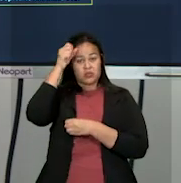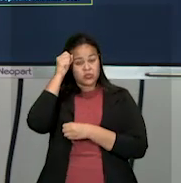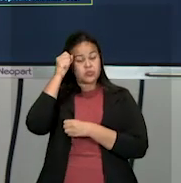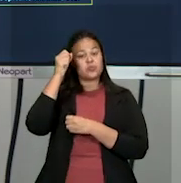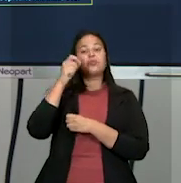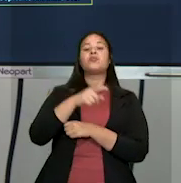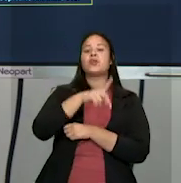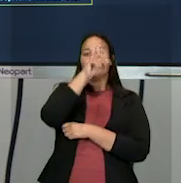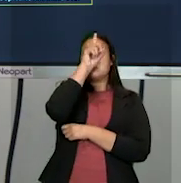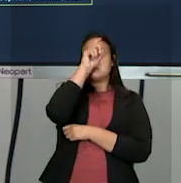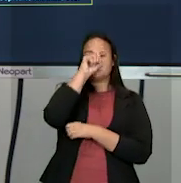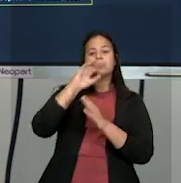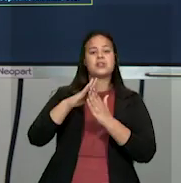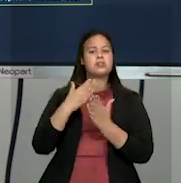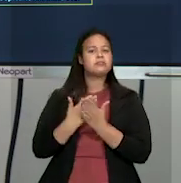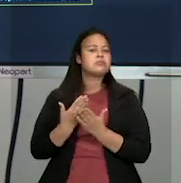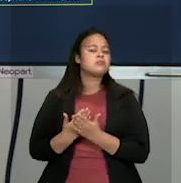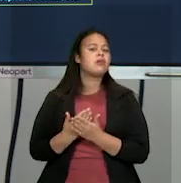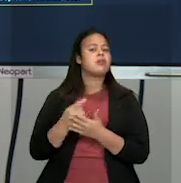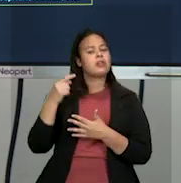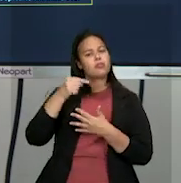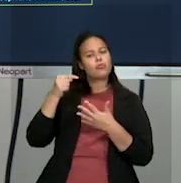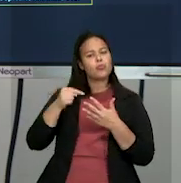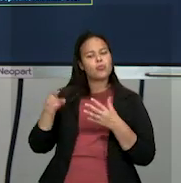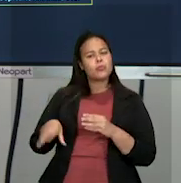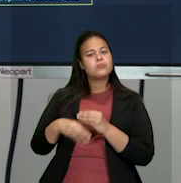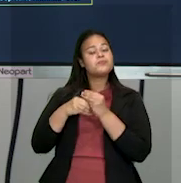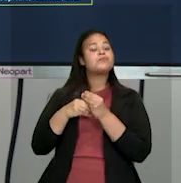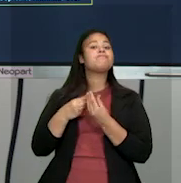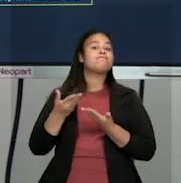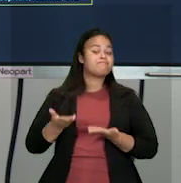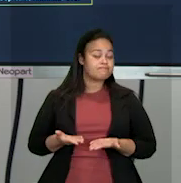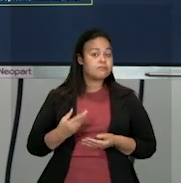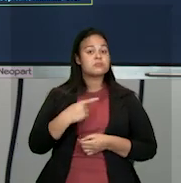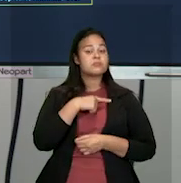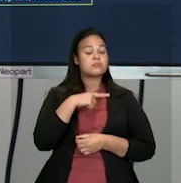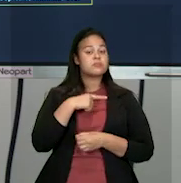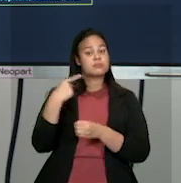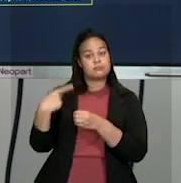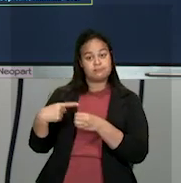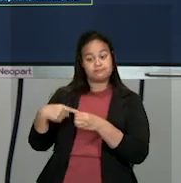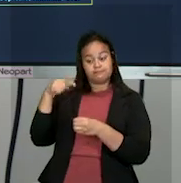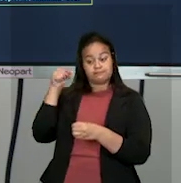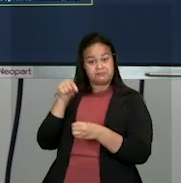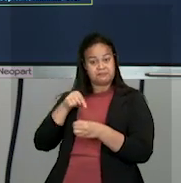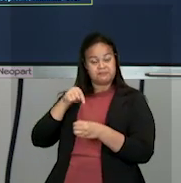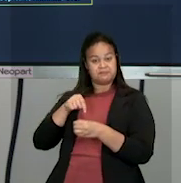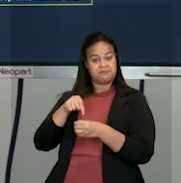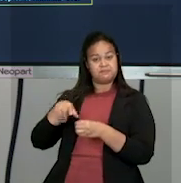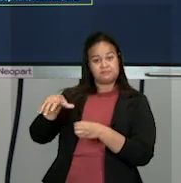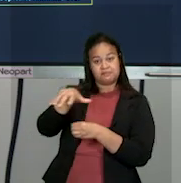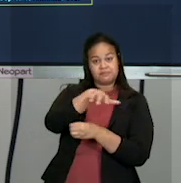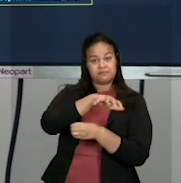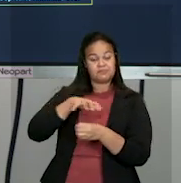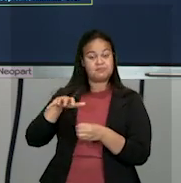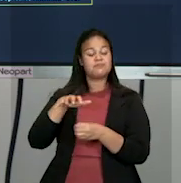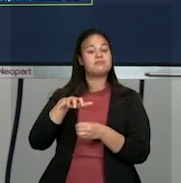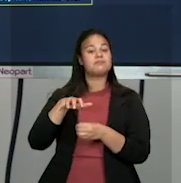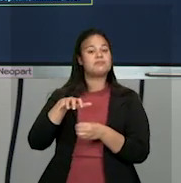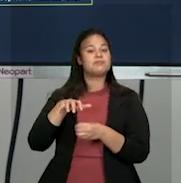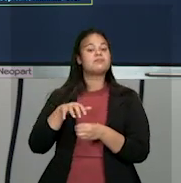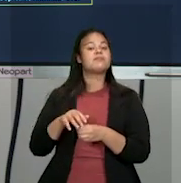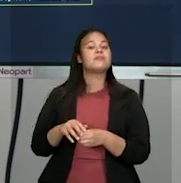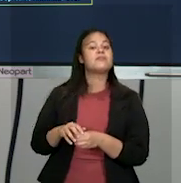hospitais, escolas, etc. Então, a gente tem na cidade, né, no meio mais urbano,